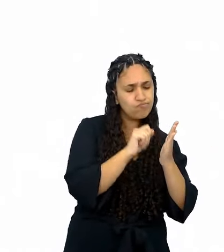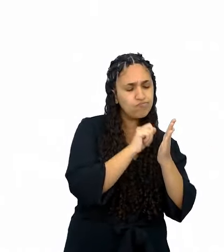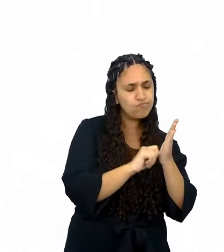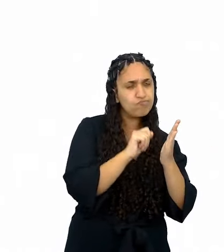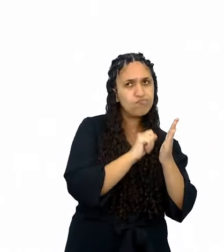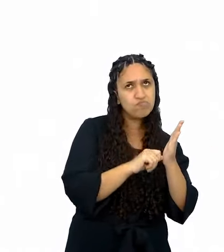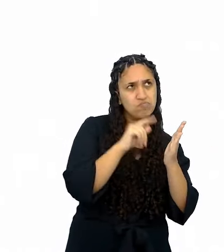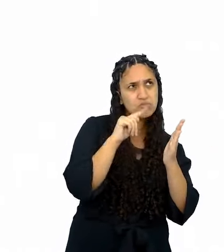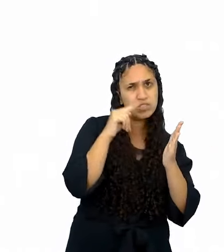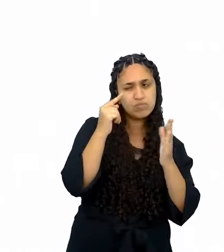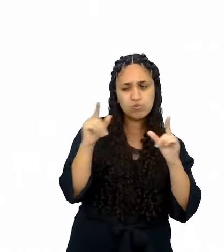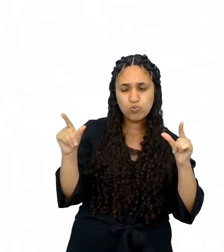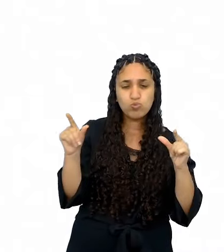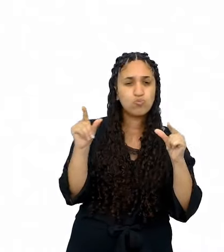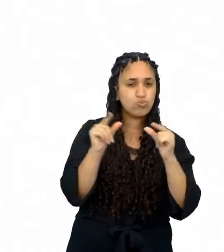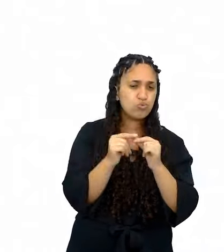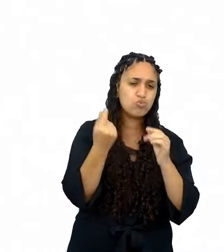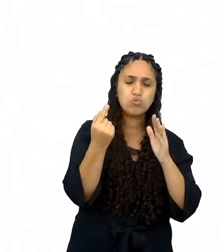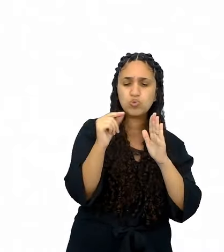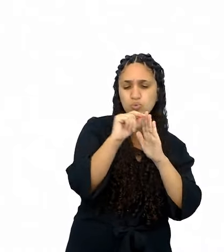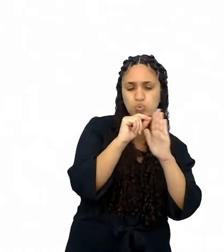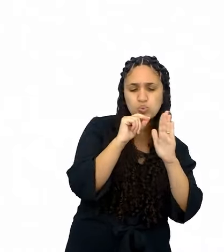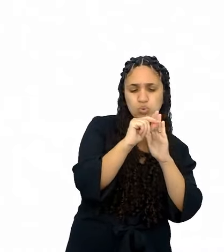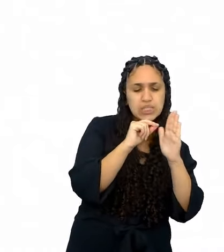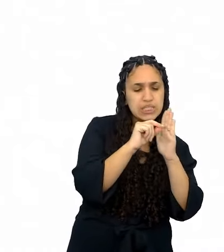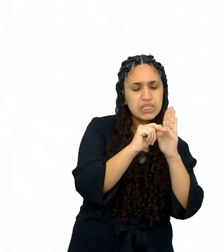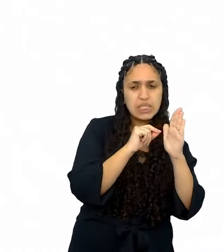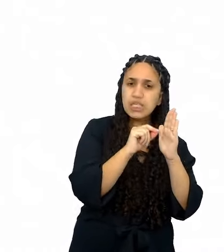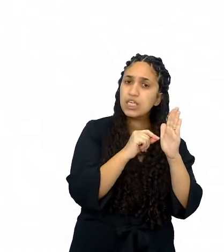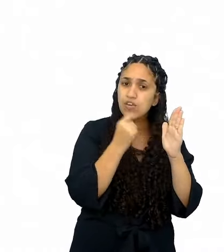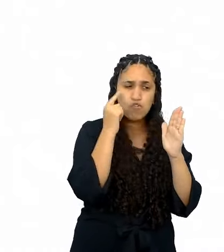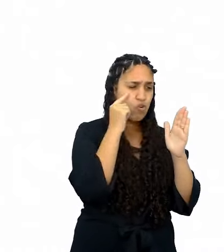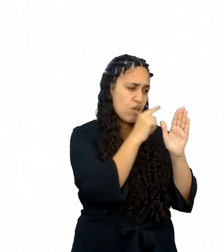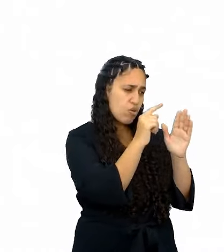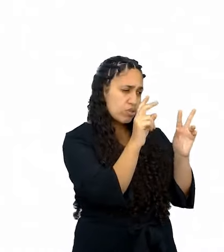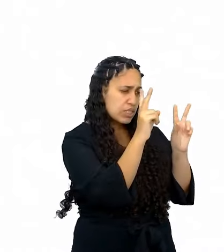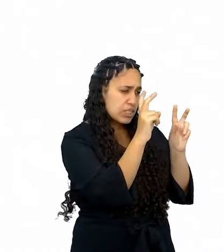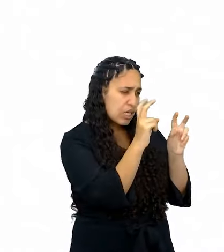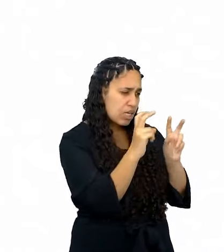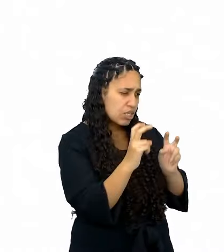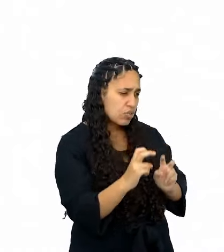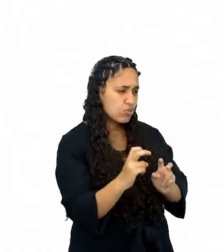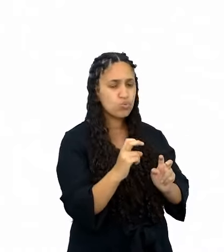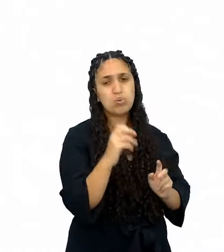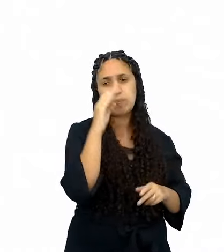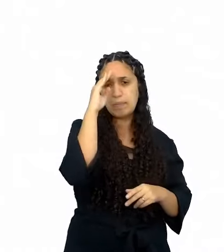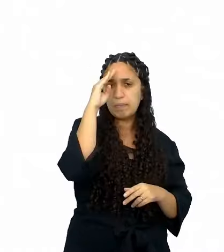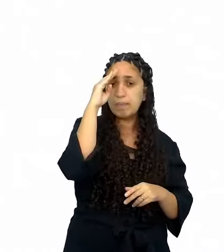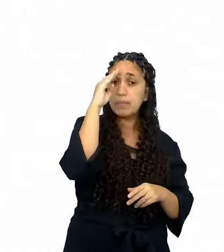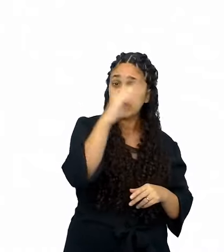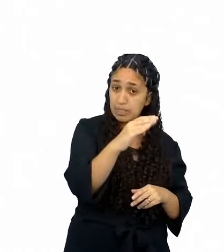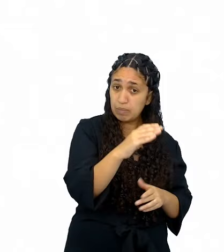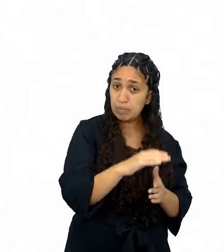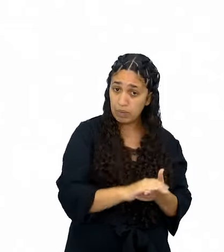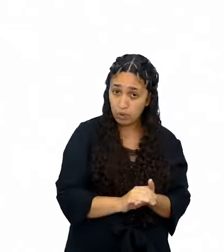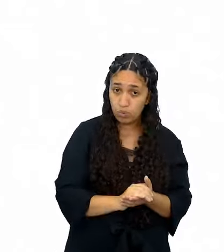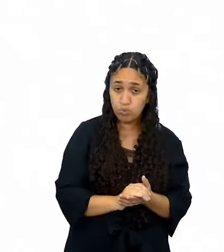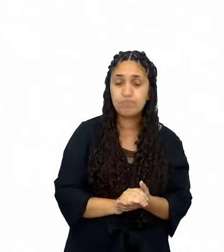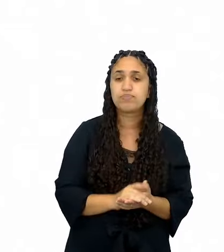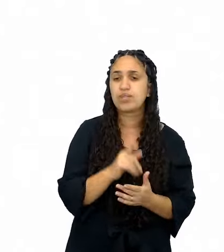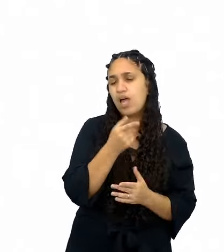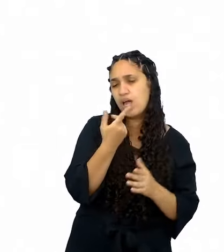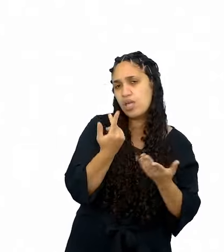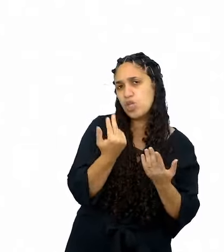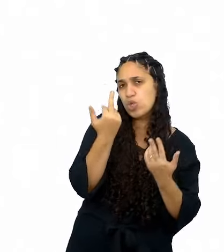parágrafo. Funciona como o planejamento do resumo que eles ditam para o professor, para